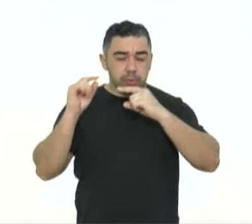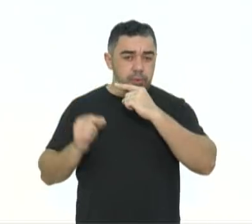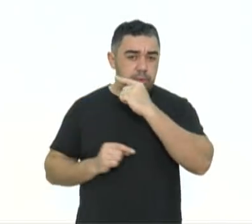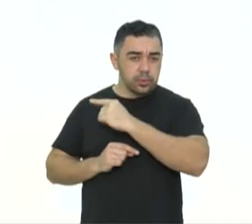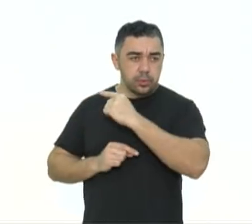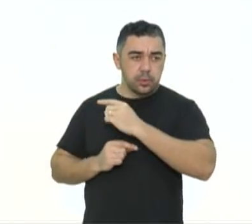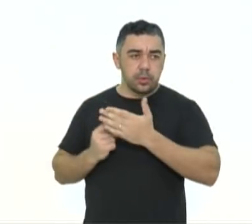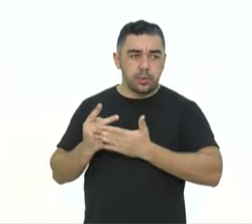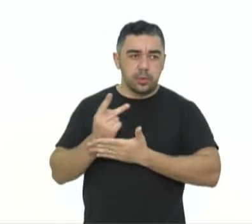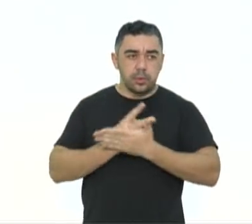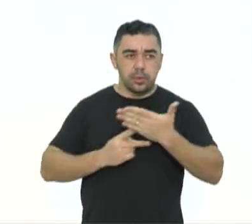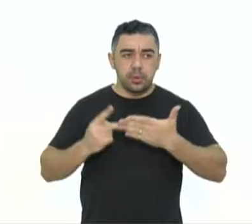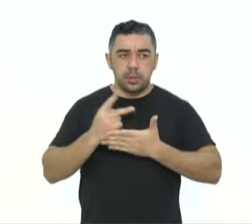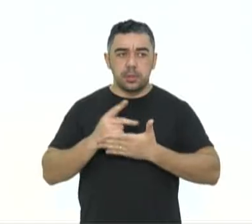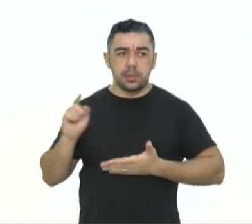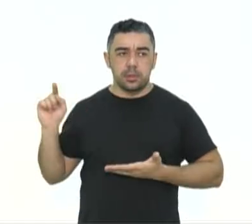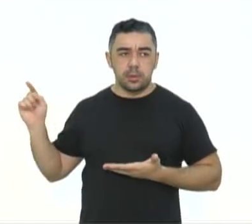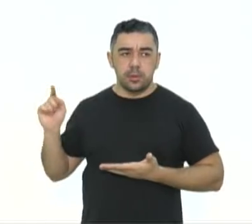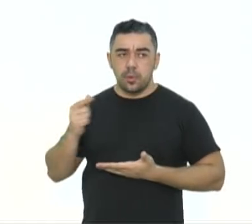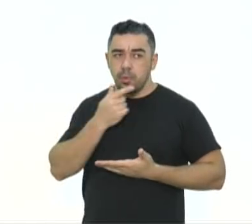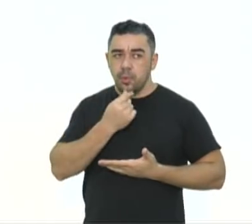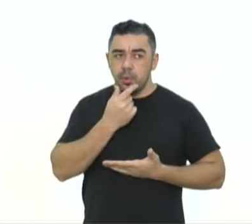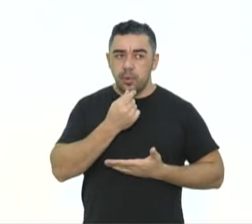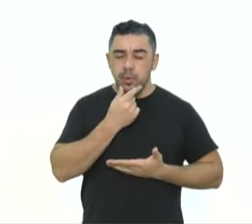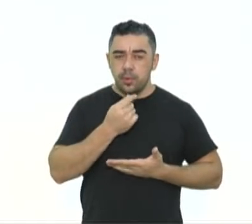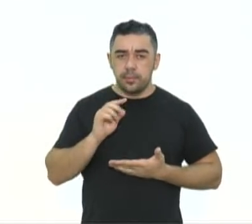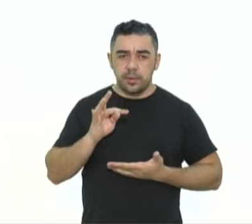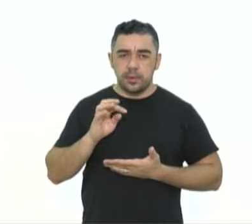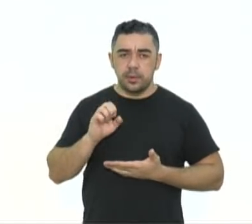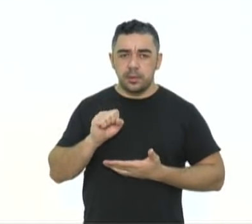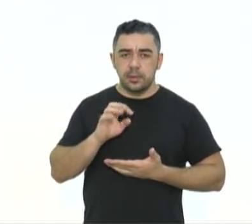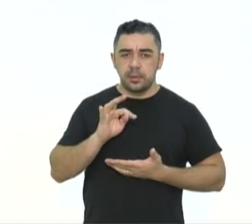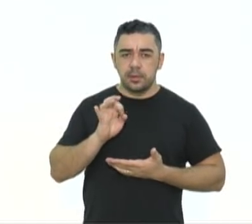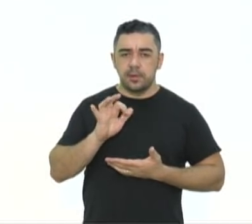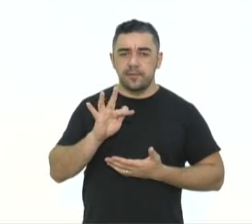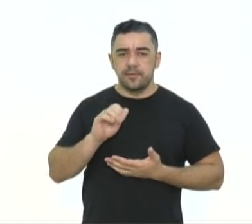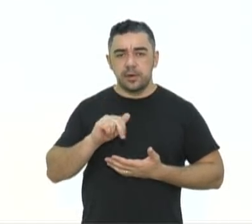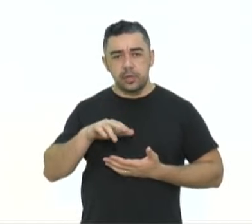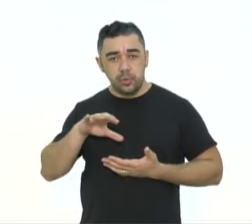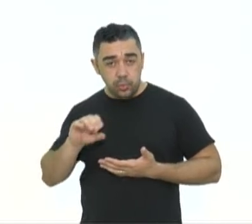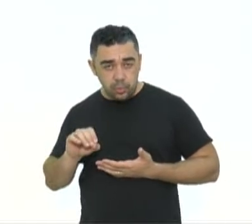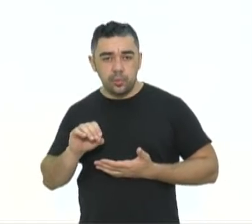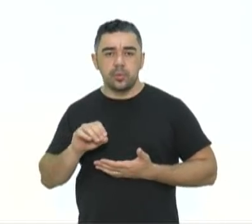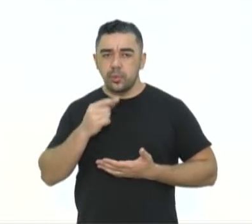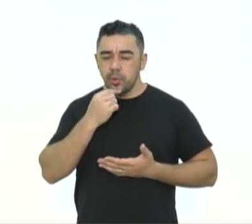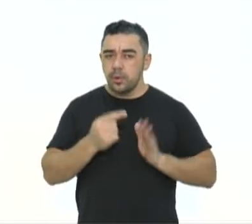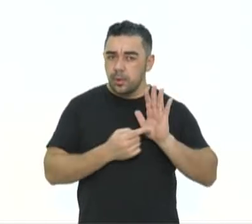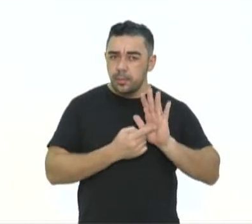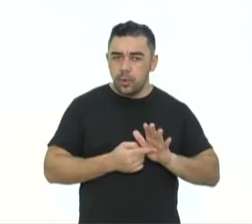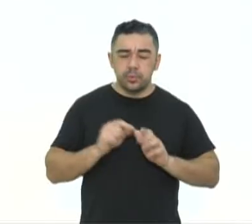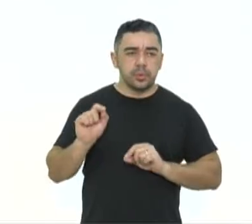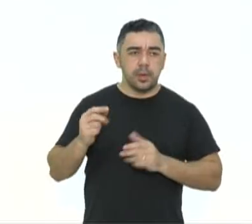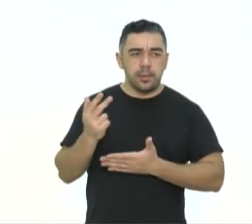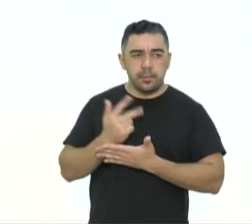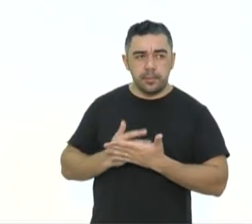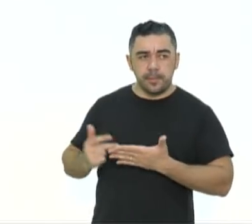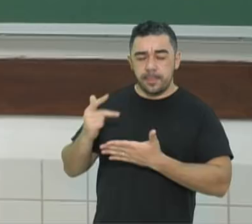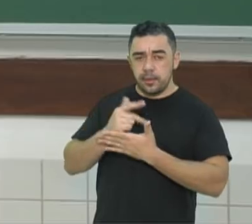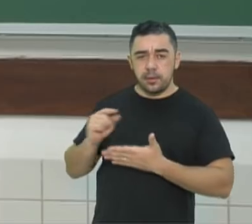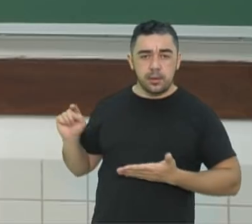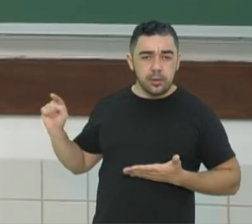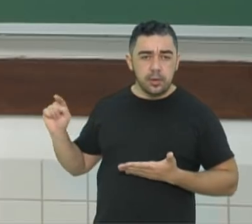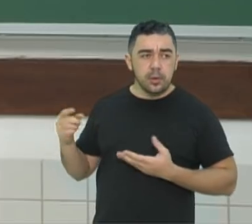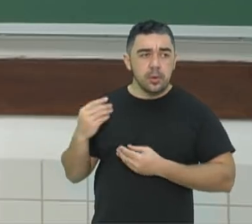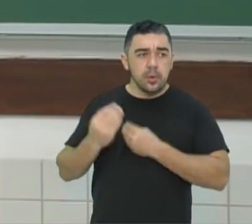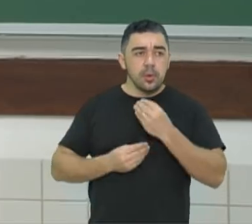de um desenho do Stefano Della Bella, que ele ilustra nessa pintura, nesse desenho,